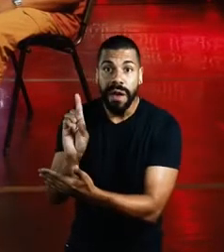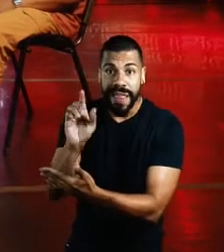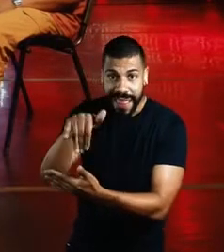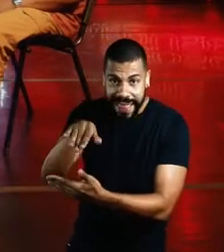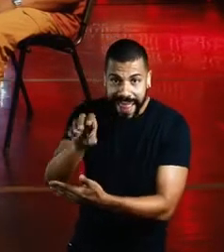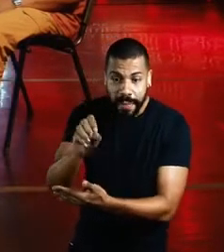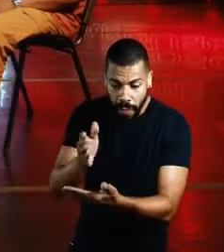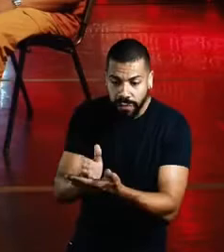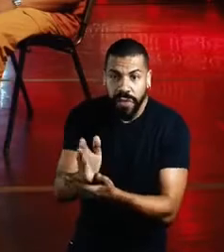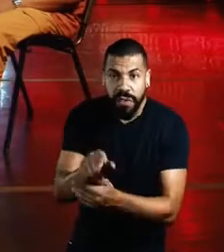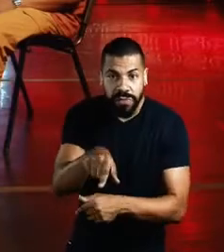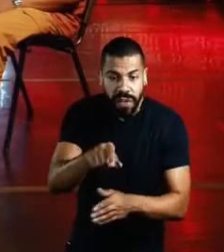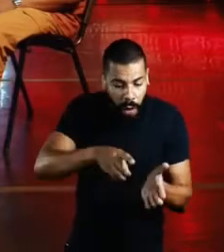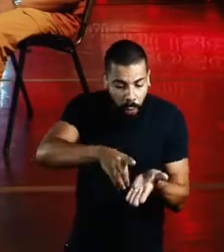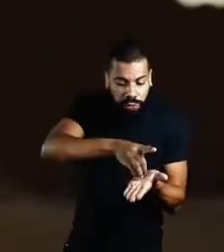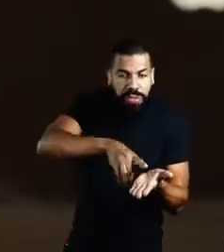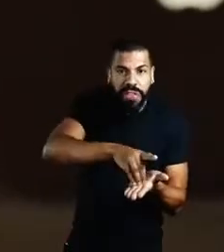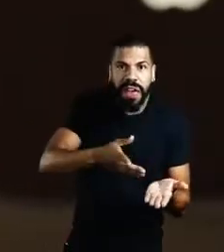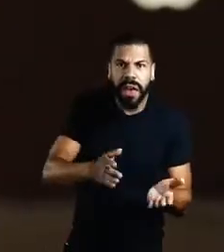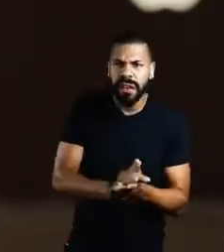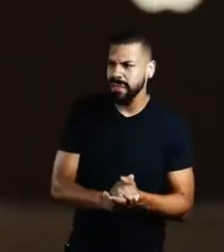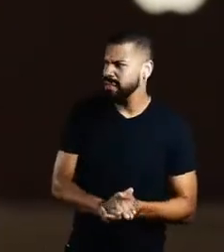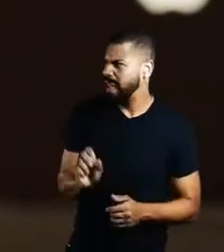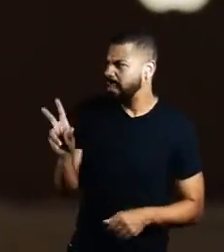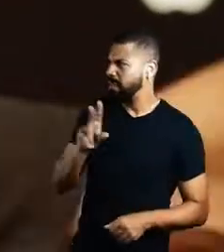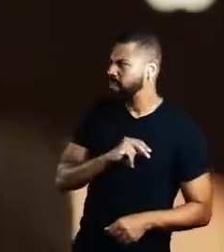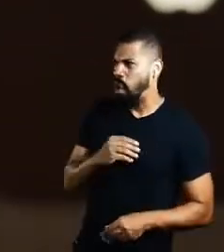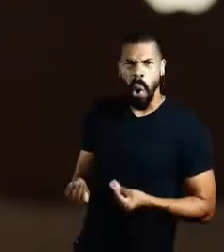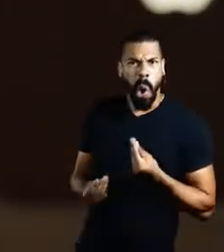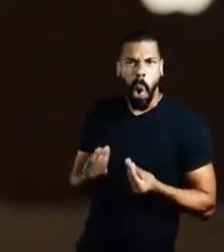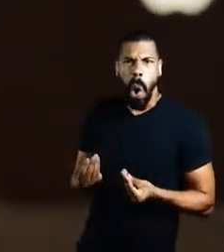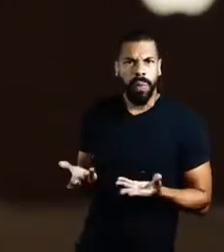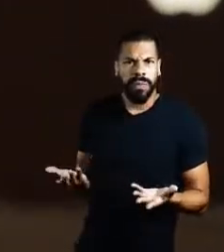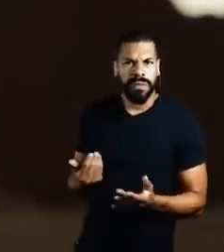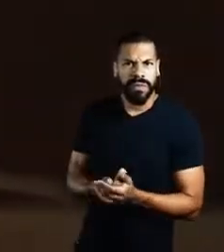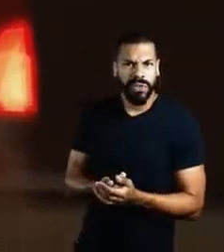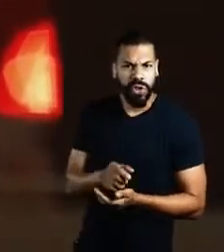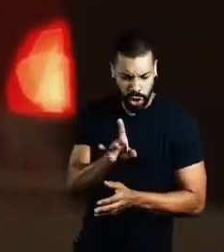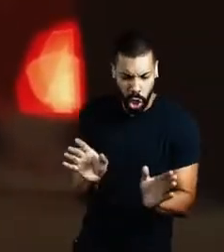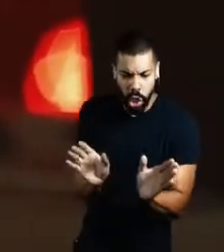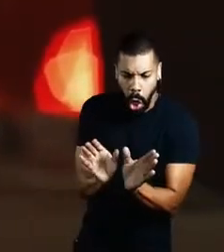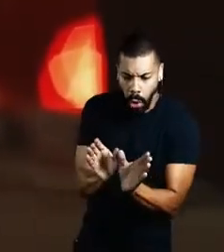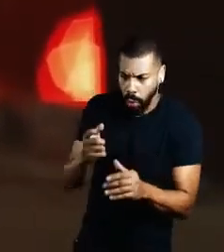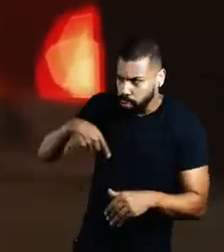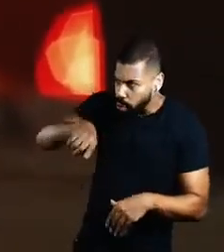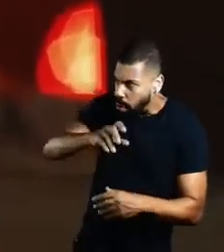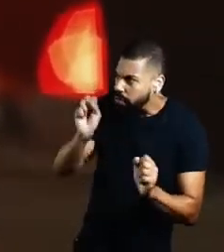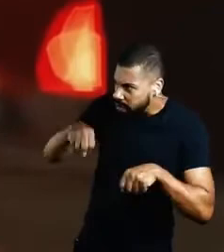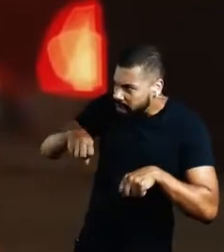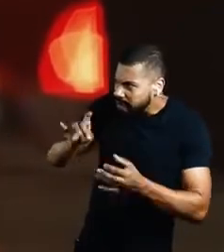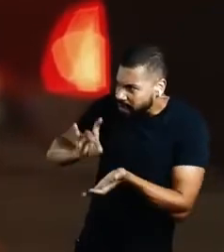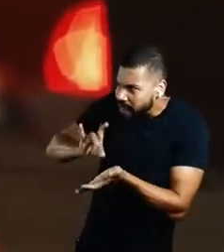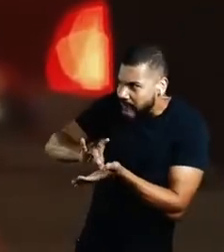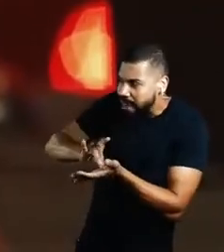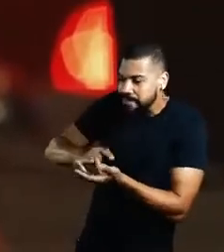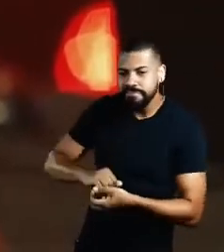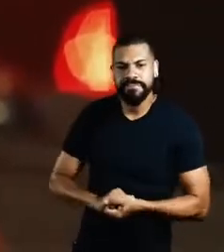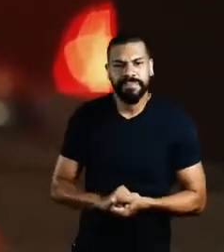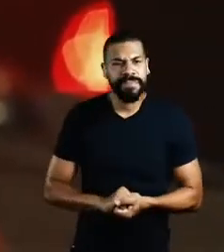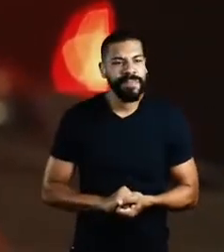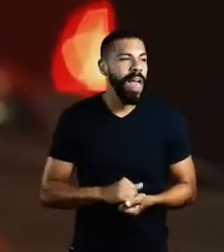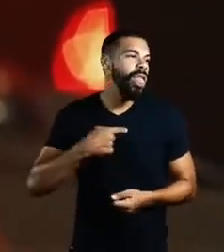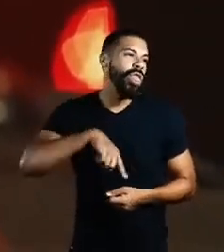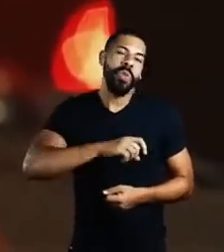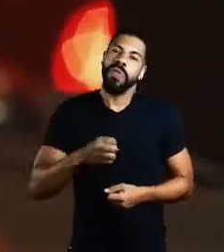foram aprovados, vocês vão gravar um disco. Mas como assim gravar um disco? Eles vão gravar um disco só de vocês. Ah, para a gente